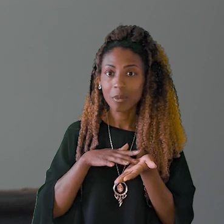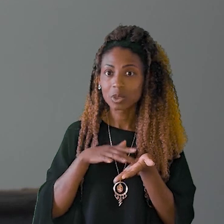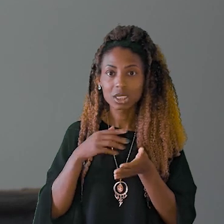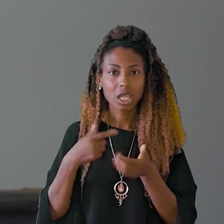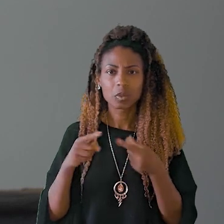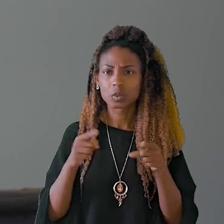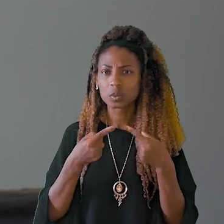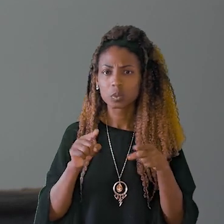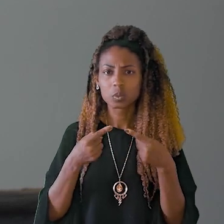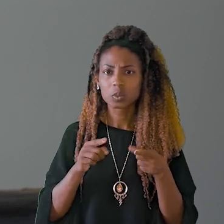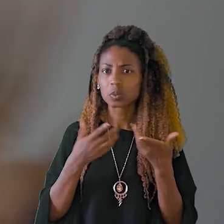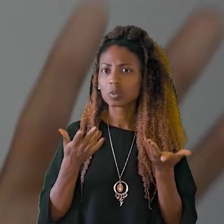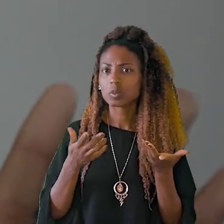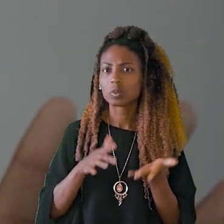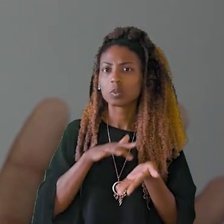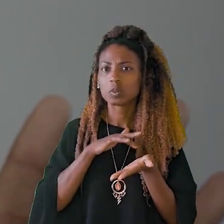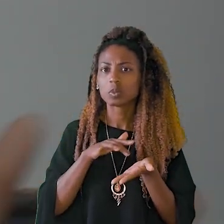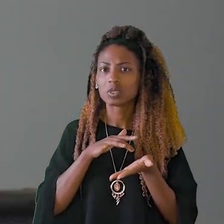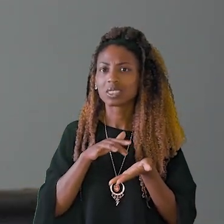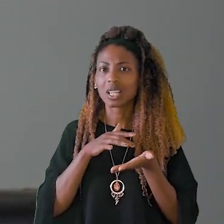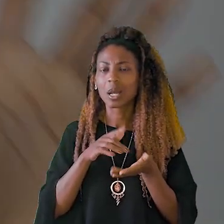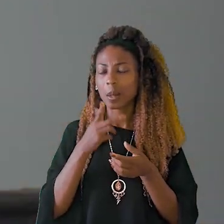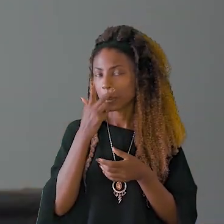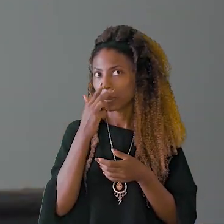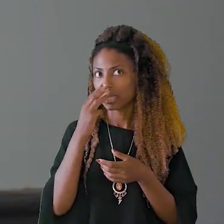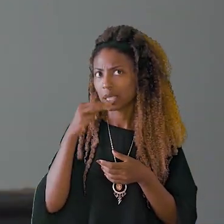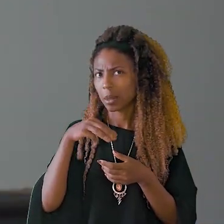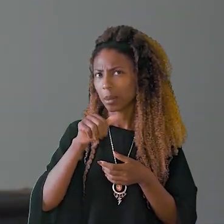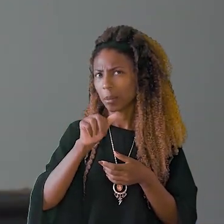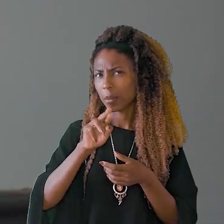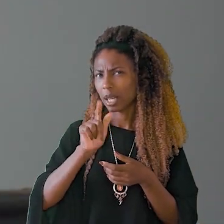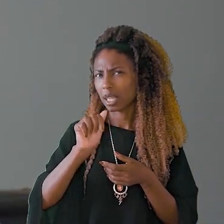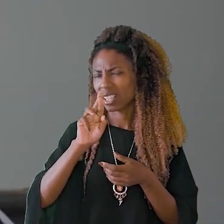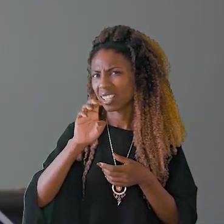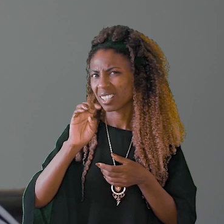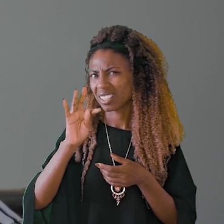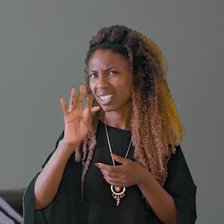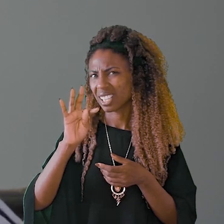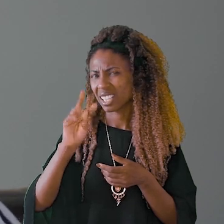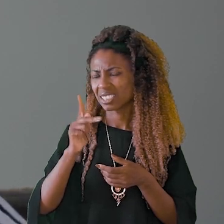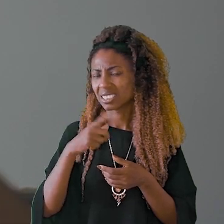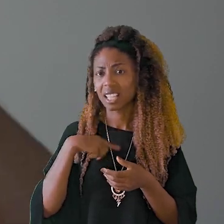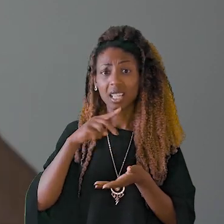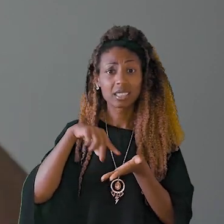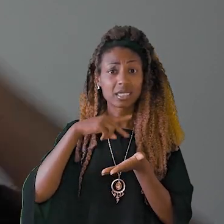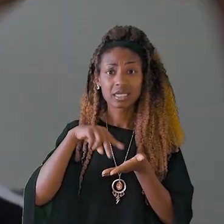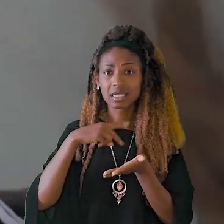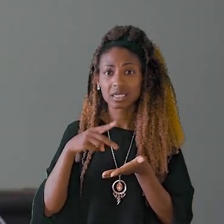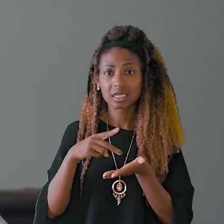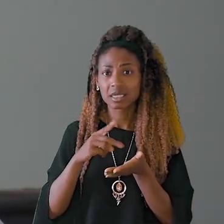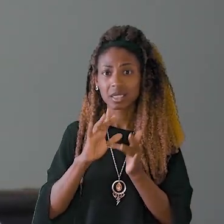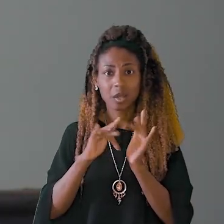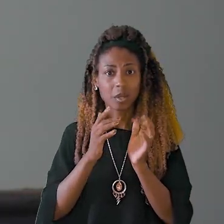Não sei se foi uma de Margareth. Só que tava tocando alguma música lá fora. E eles estavam dançando, se beijando,